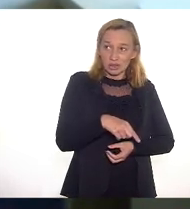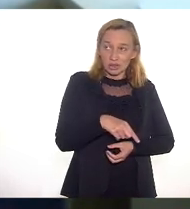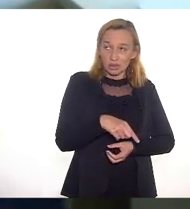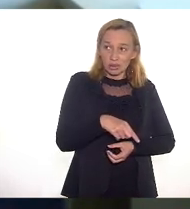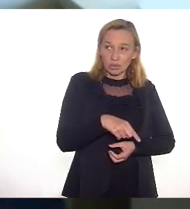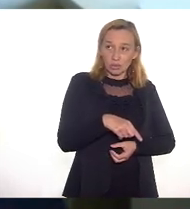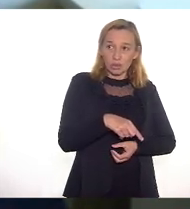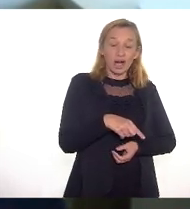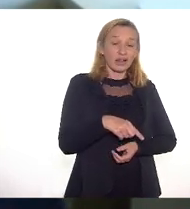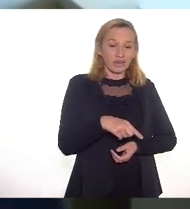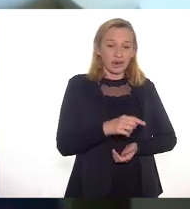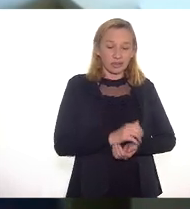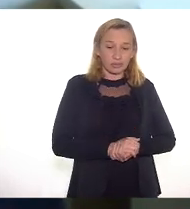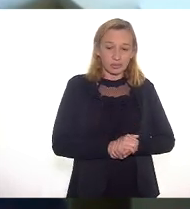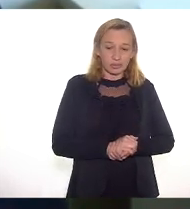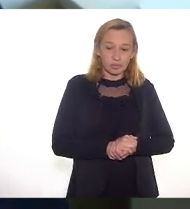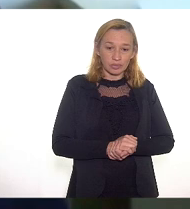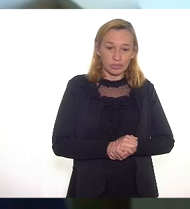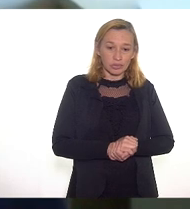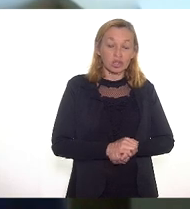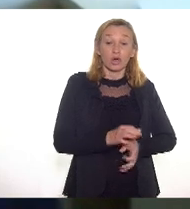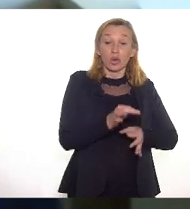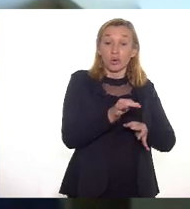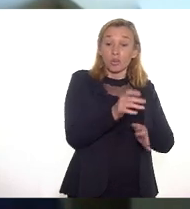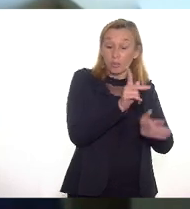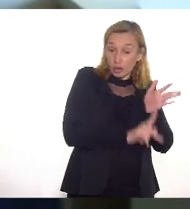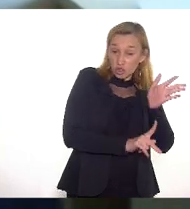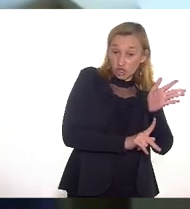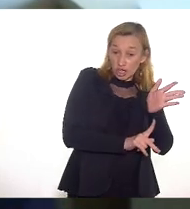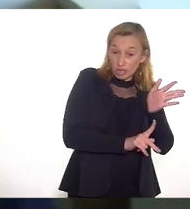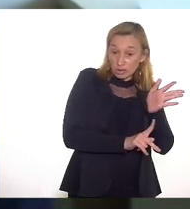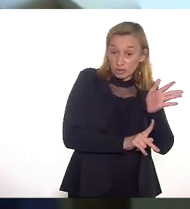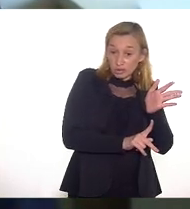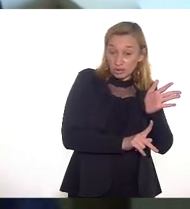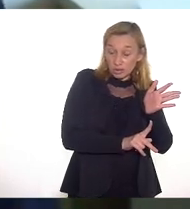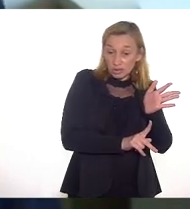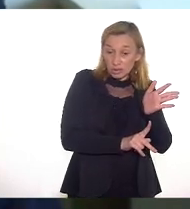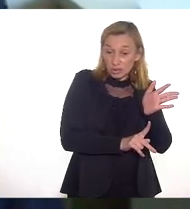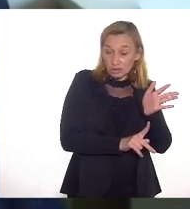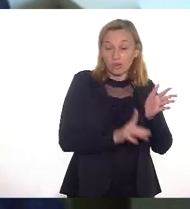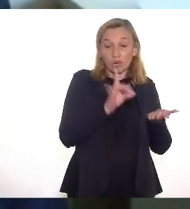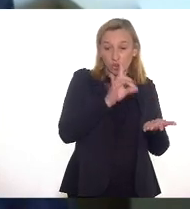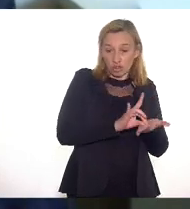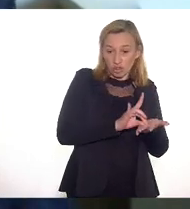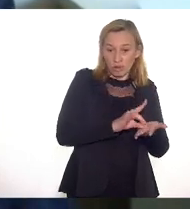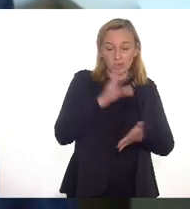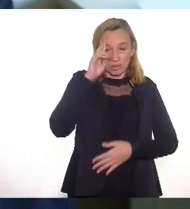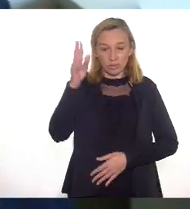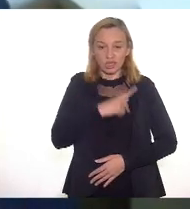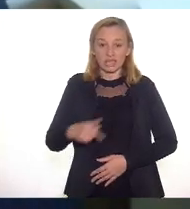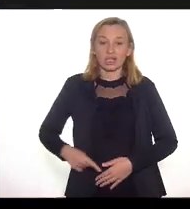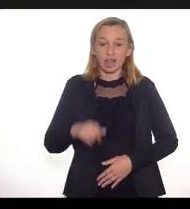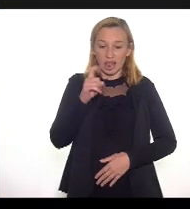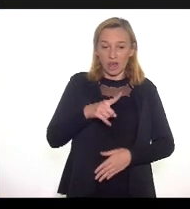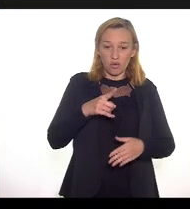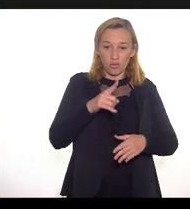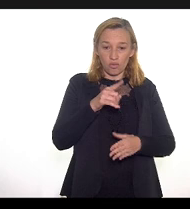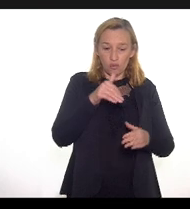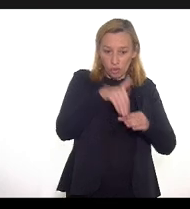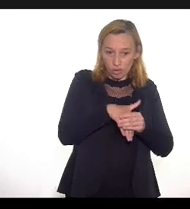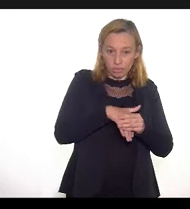e aprovando o projeto na forma original, senhor presidente. É o voto. Pela